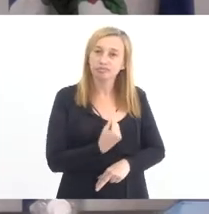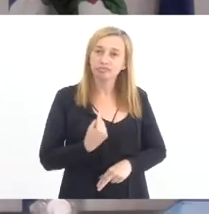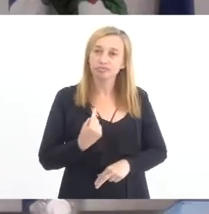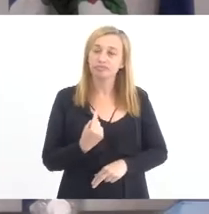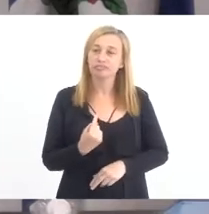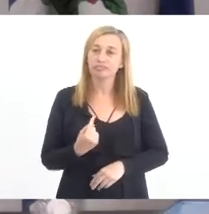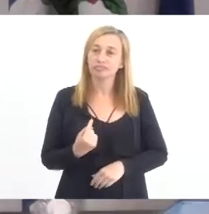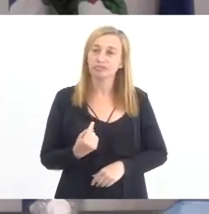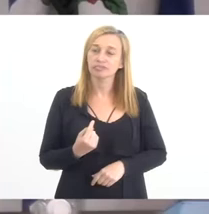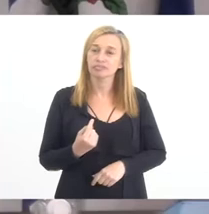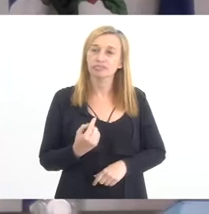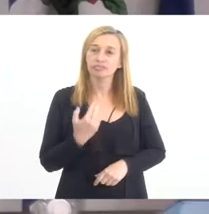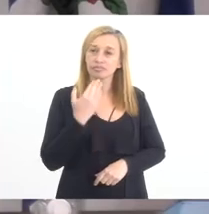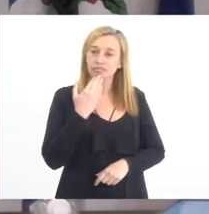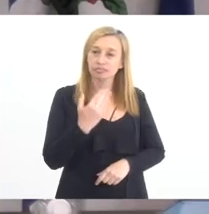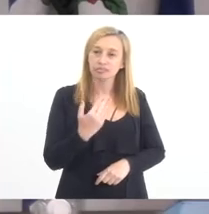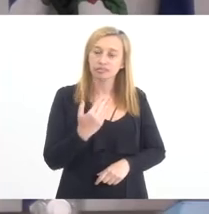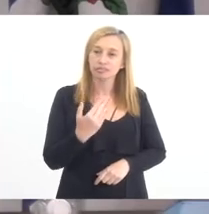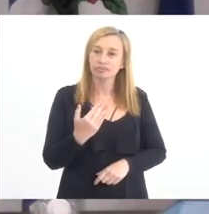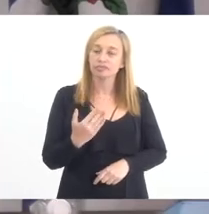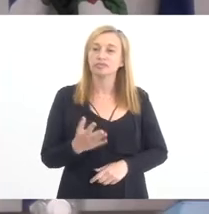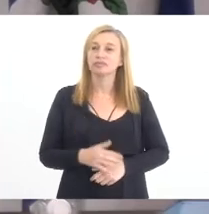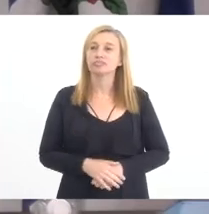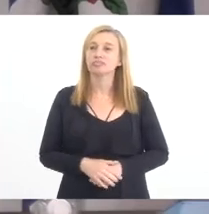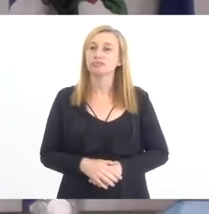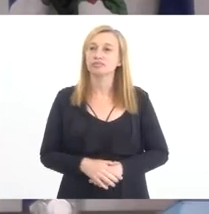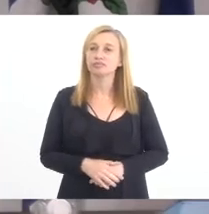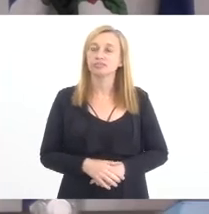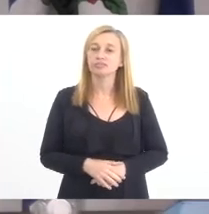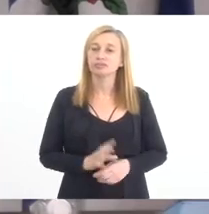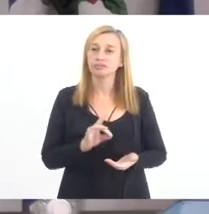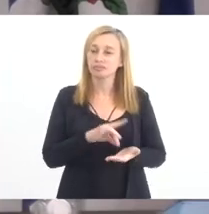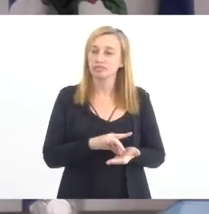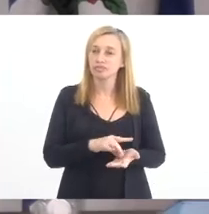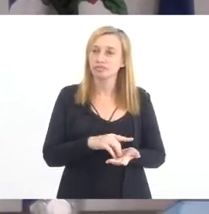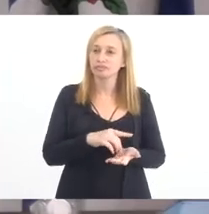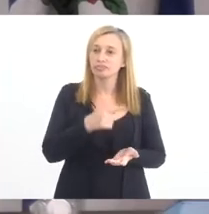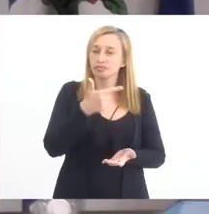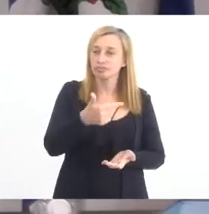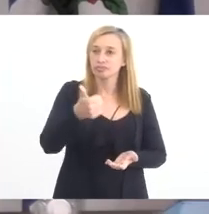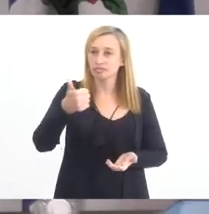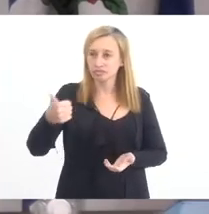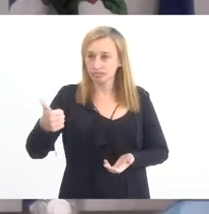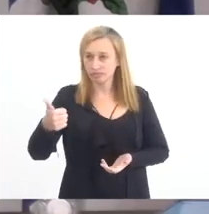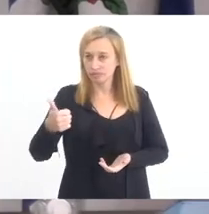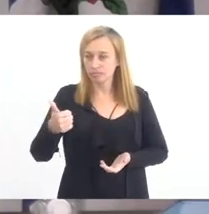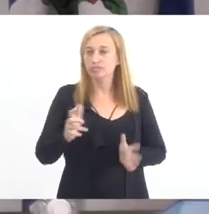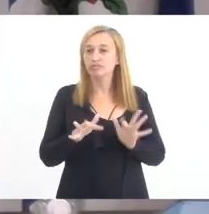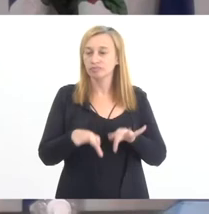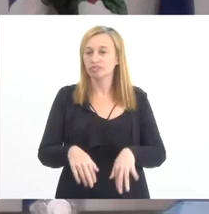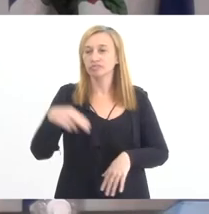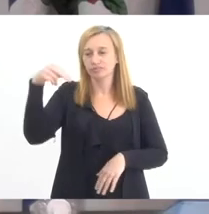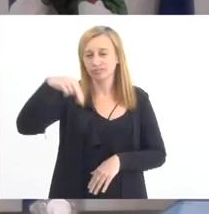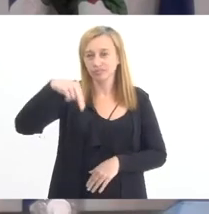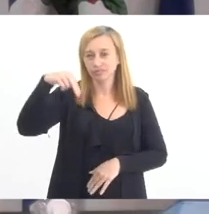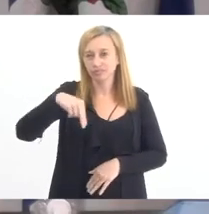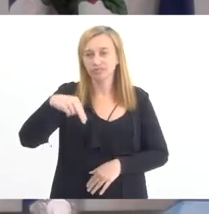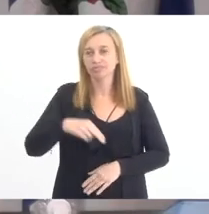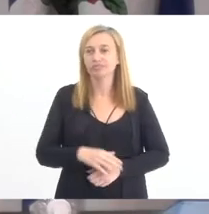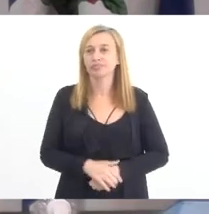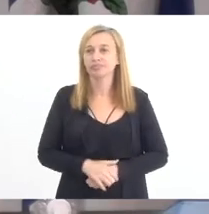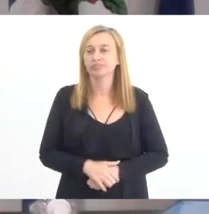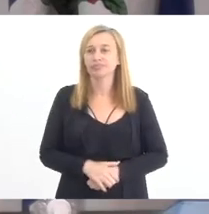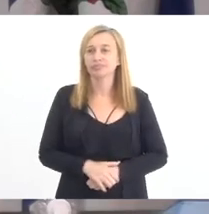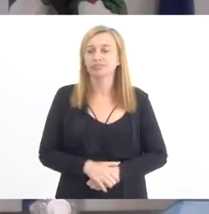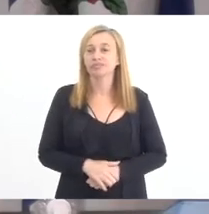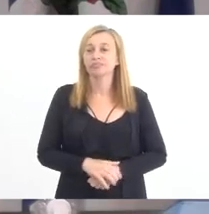colocando hoje, no cenário atual, de 2021, final de novembro de 2021,